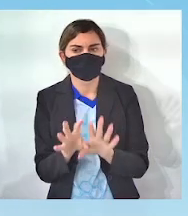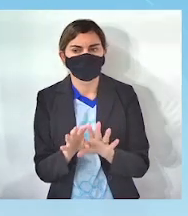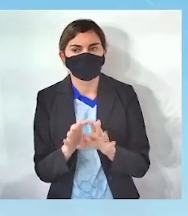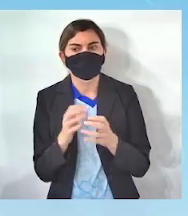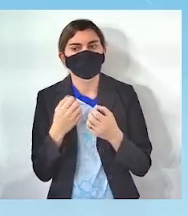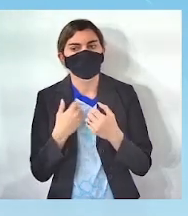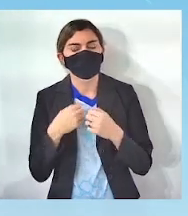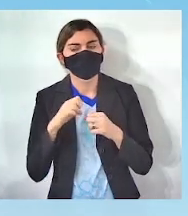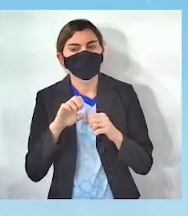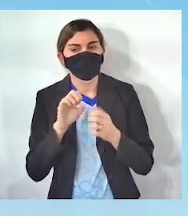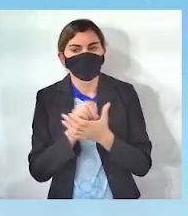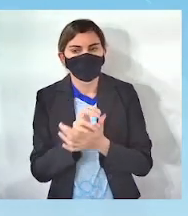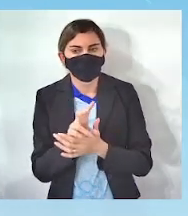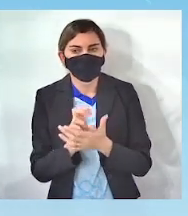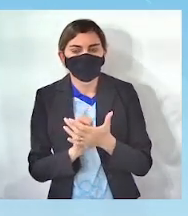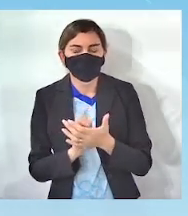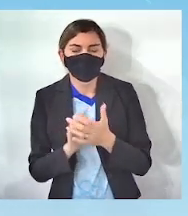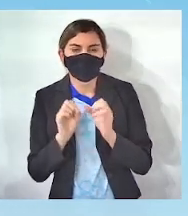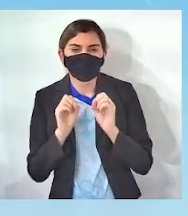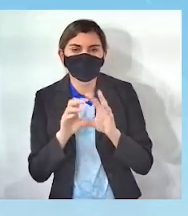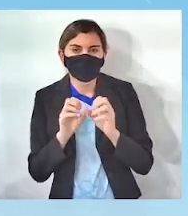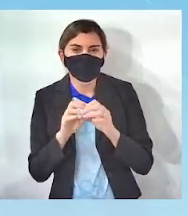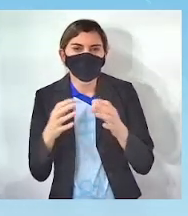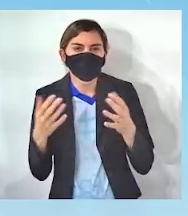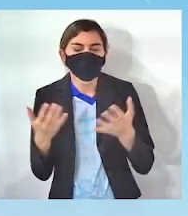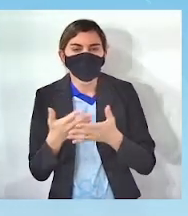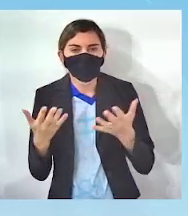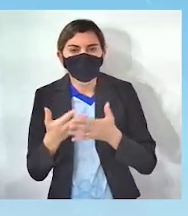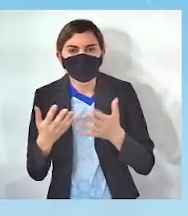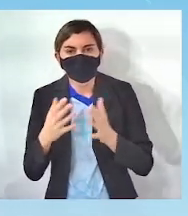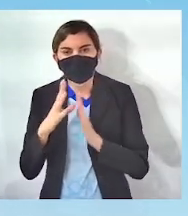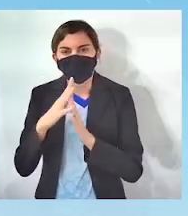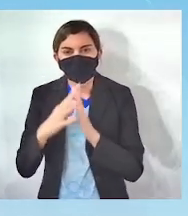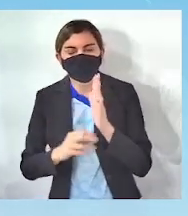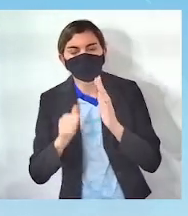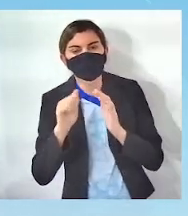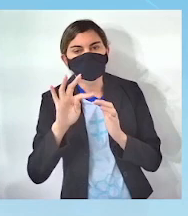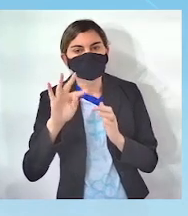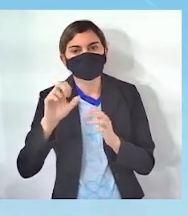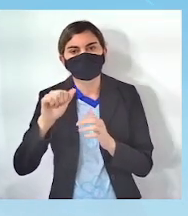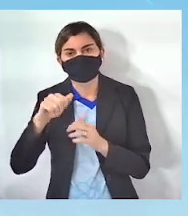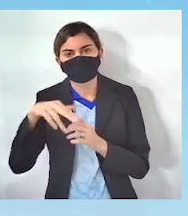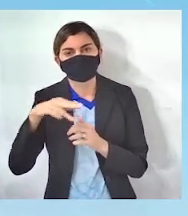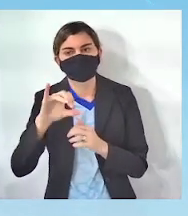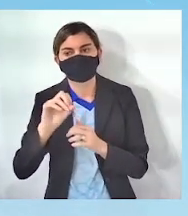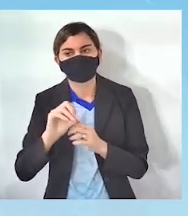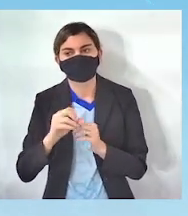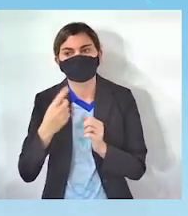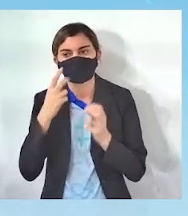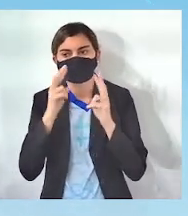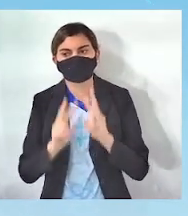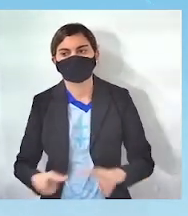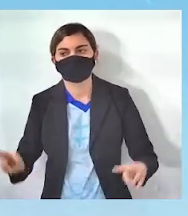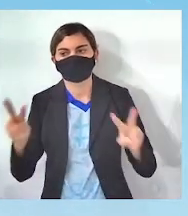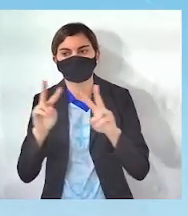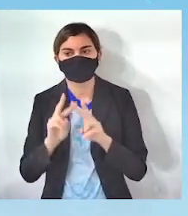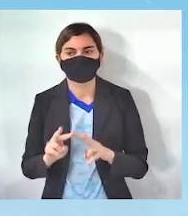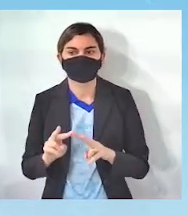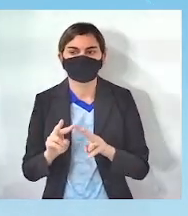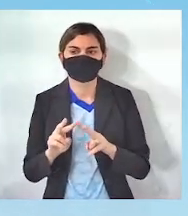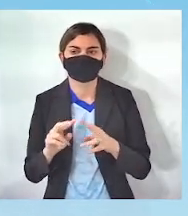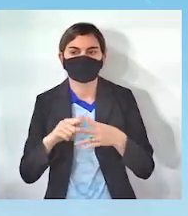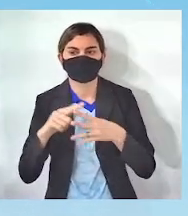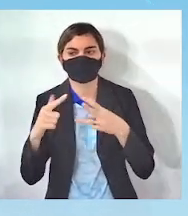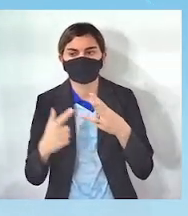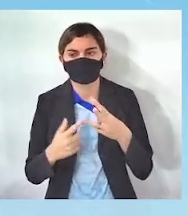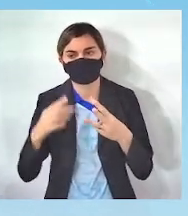do EducaPE. Na aula de hoje a gente vai falar sobre modelos atômicos, então vamos passar aí uma visão geral dos